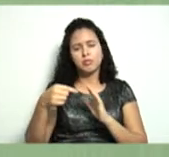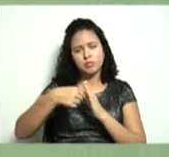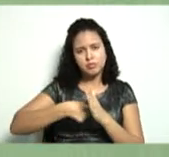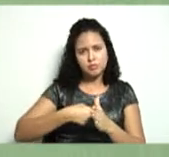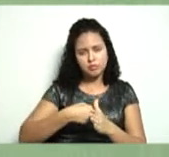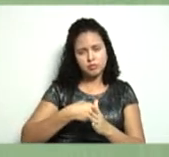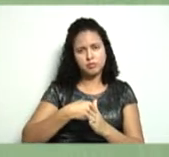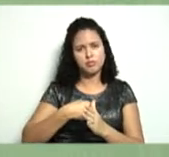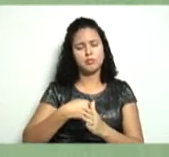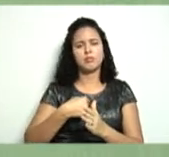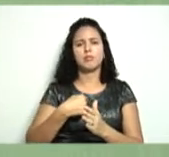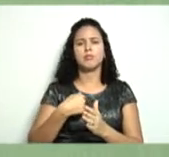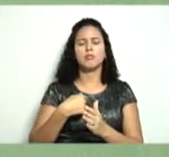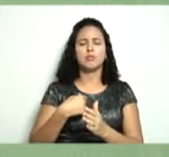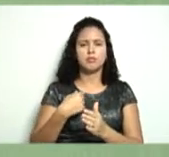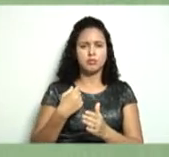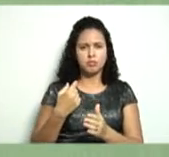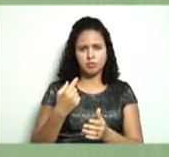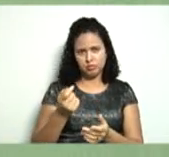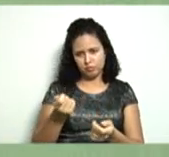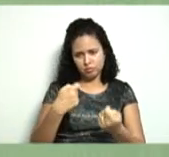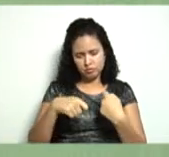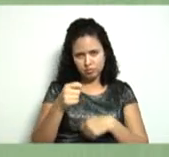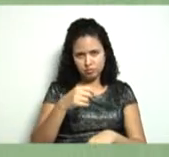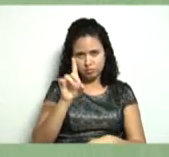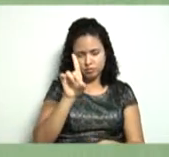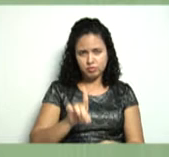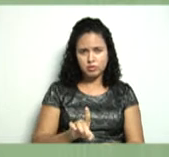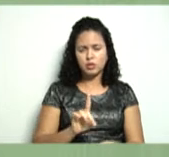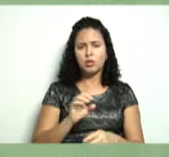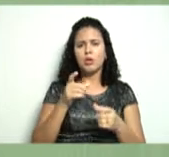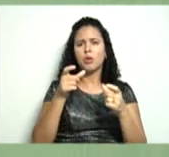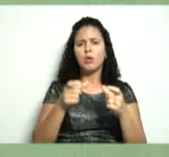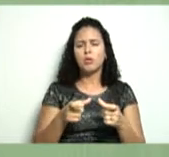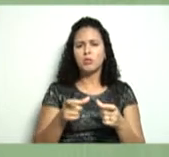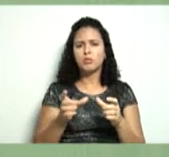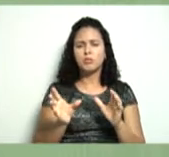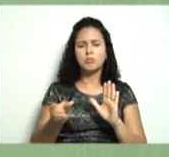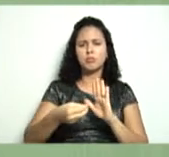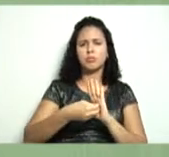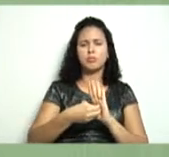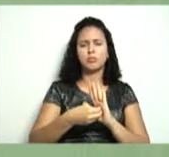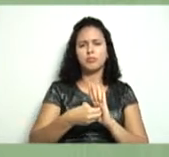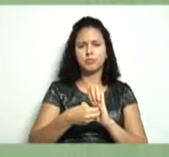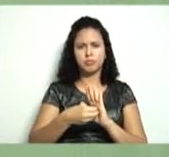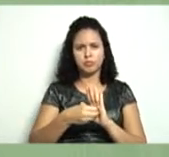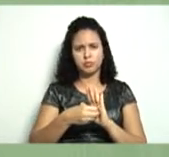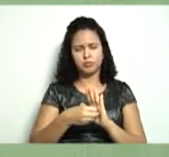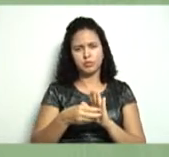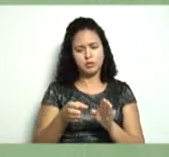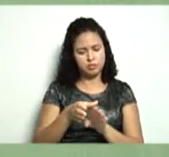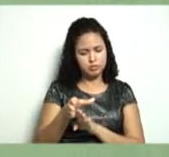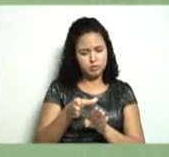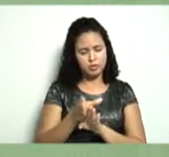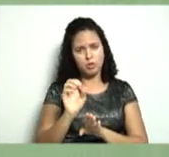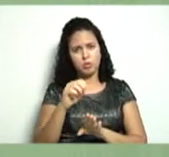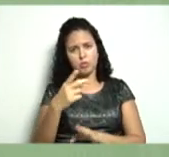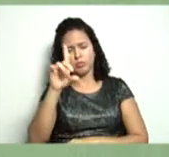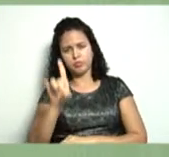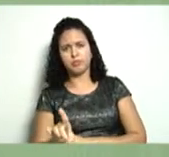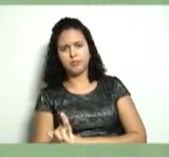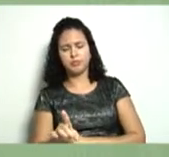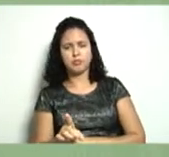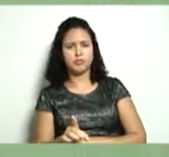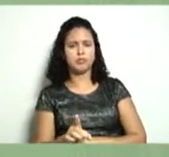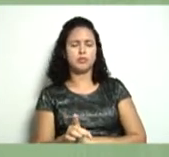essa diretoria ou conselho de administração, onde é que vai estar definido, se vai ser diretoria ou conselho? Vai estar definido, pessoal,